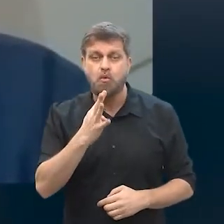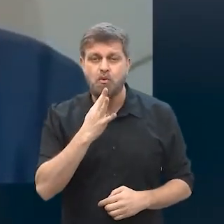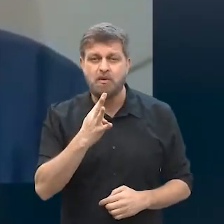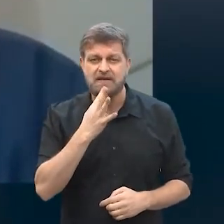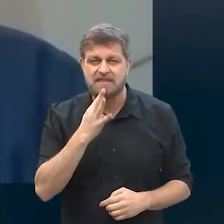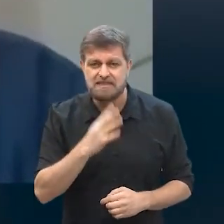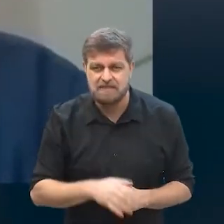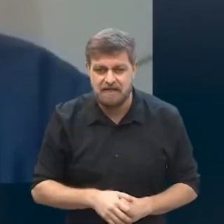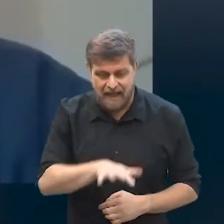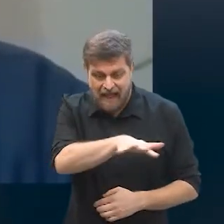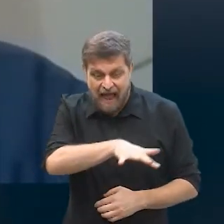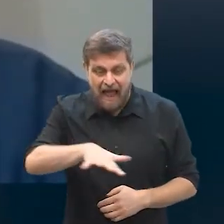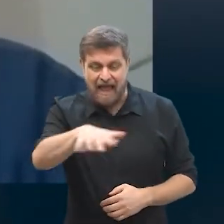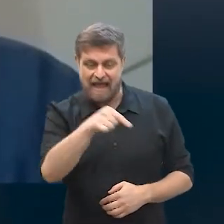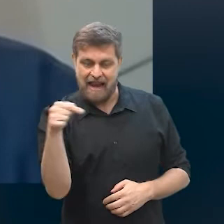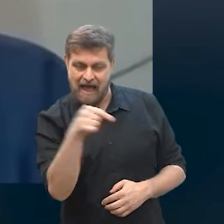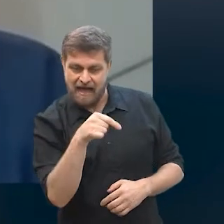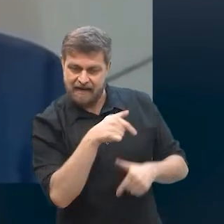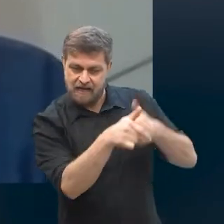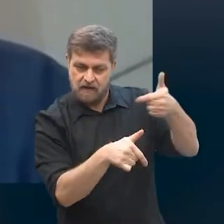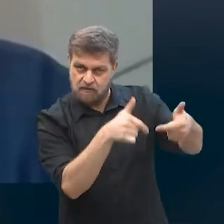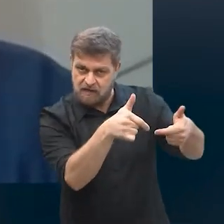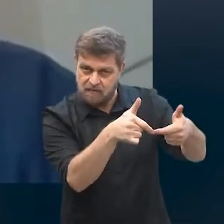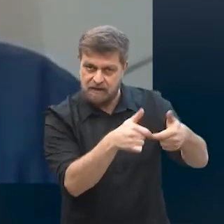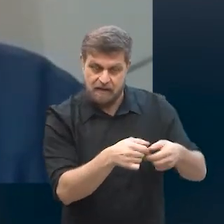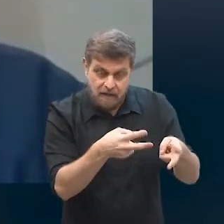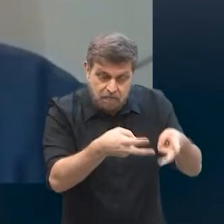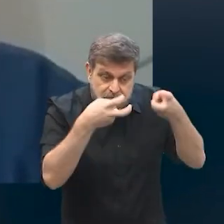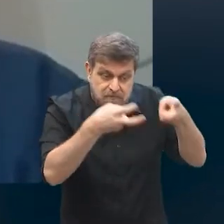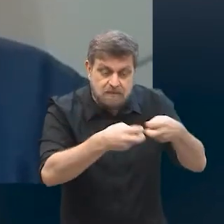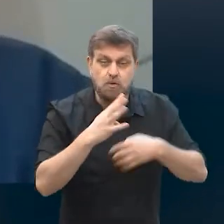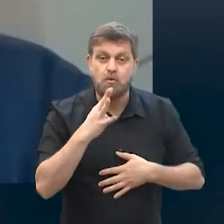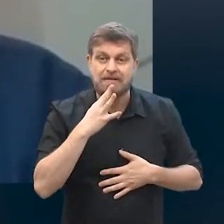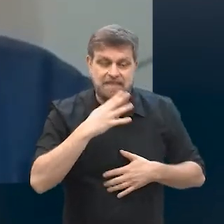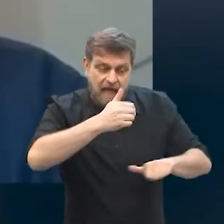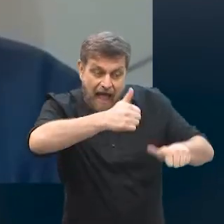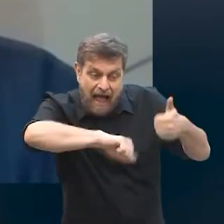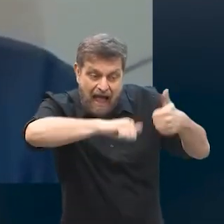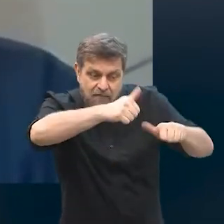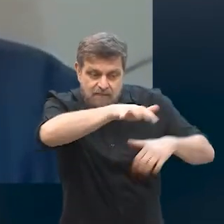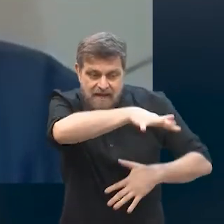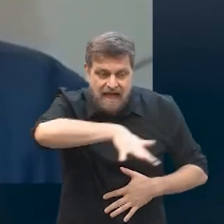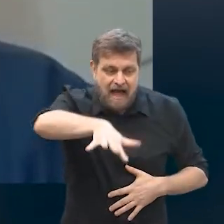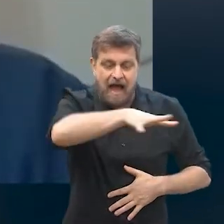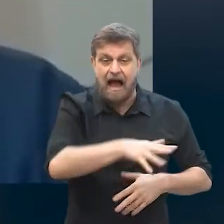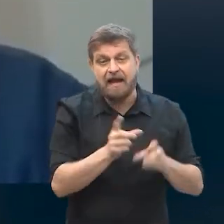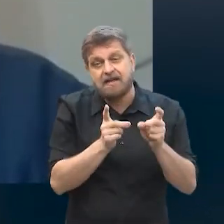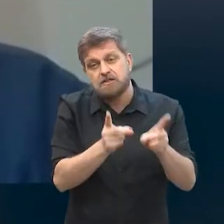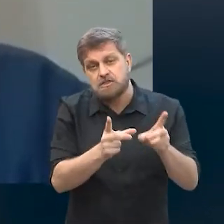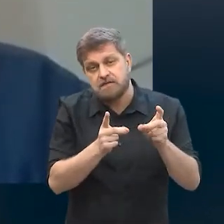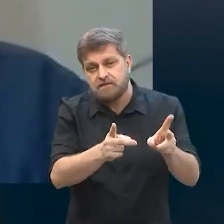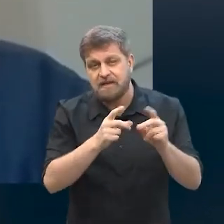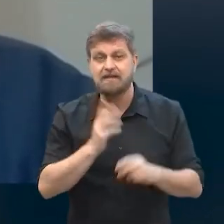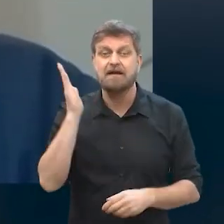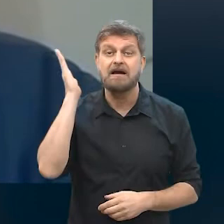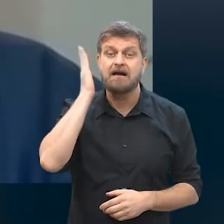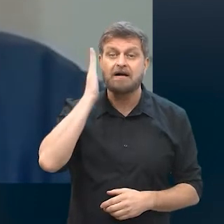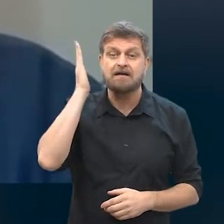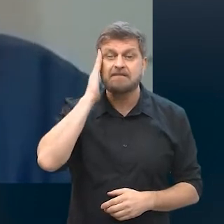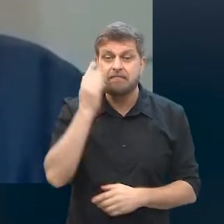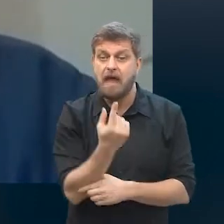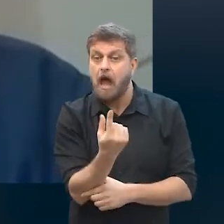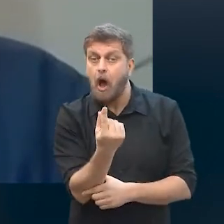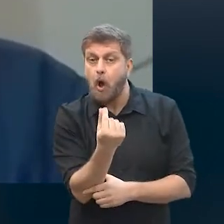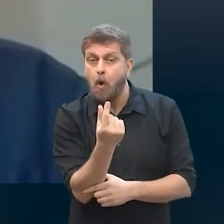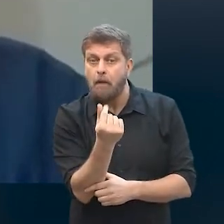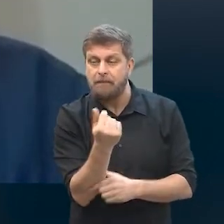perfil do setor que eu vou trabalhar. Eu preciso fazer uma análise de mercado, eu preciso saber qual é o